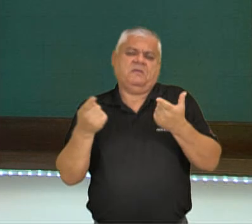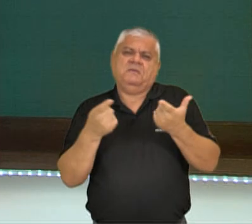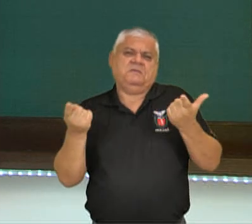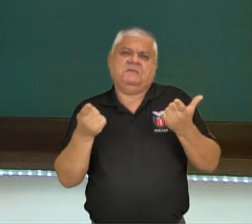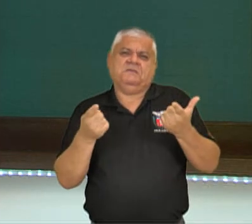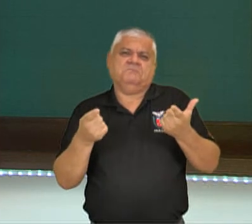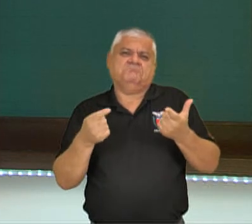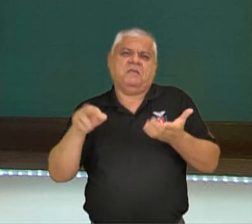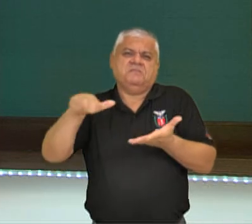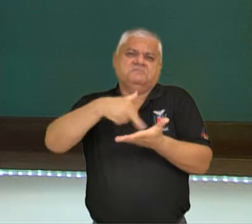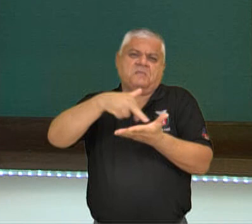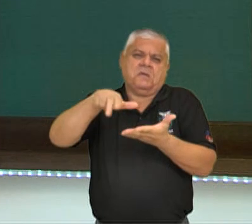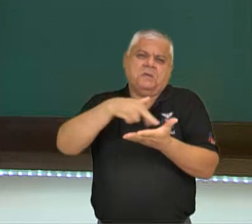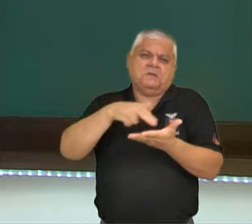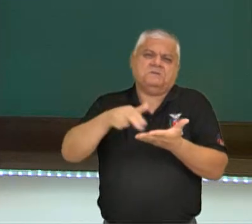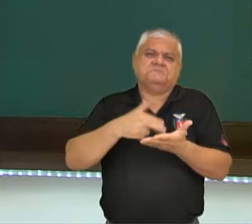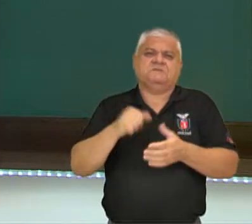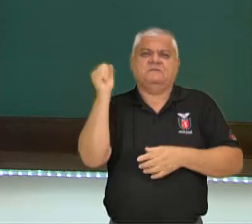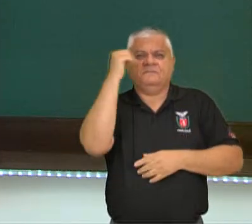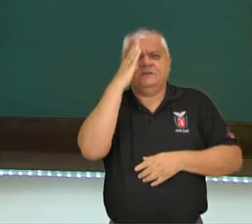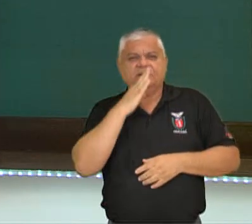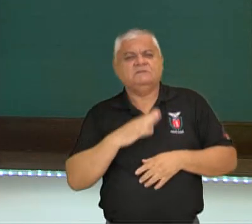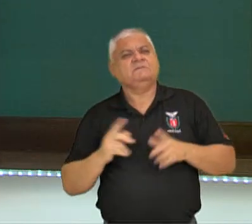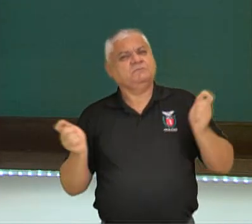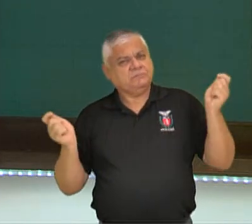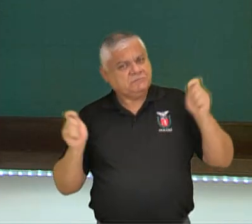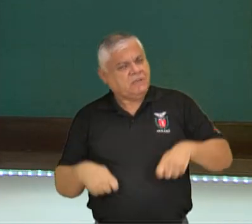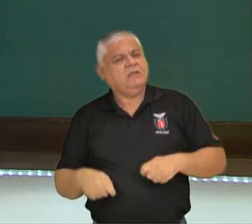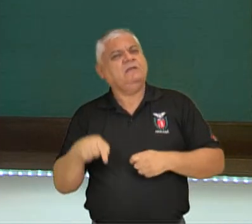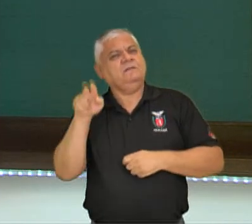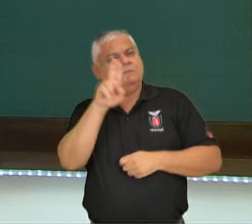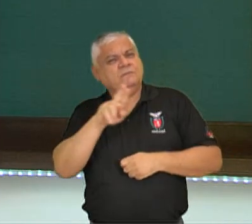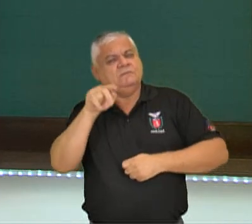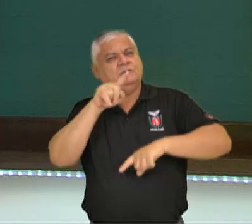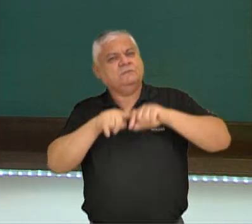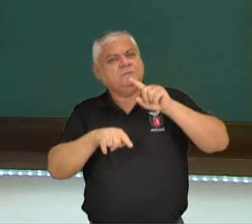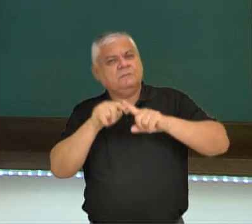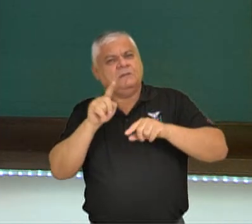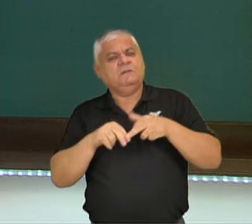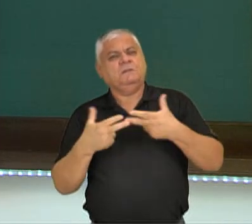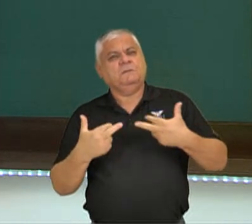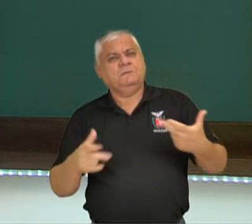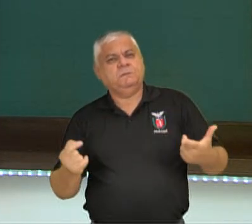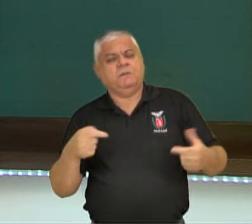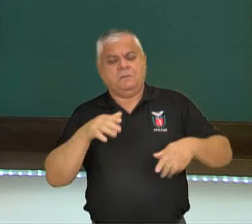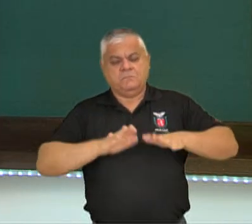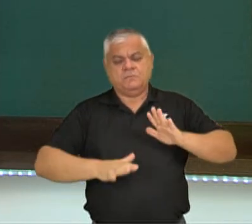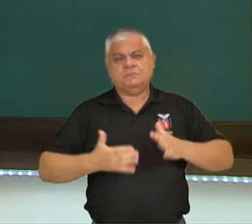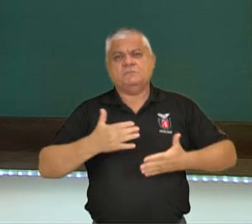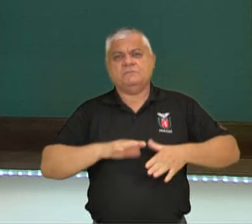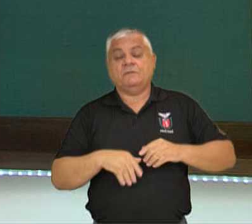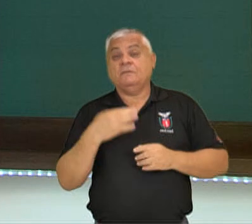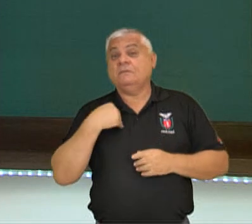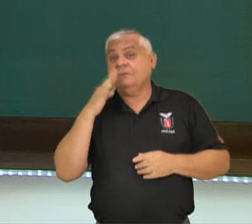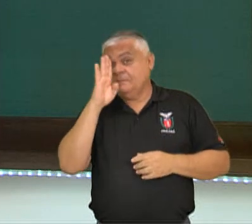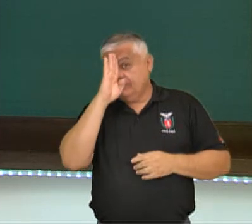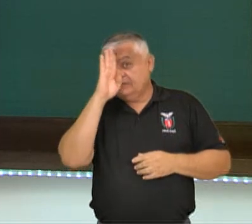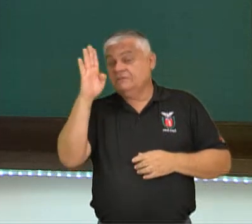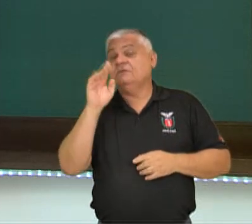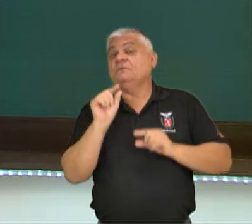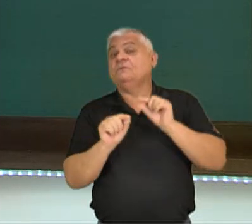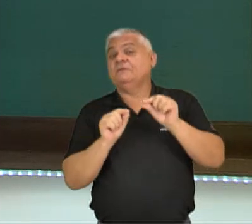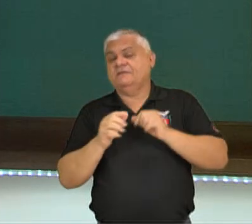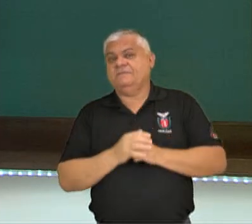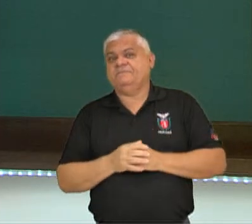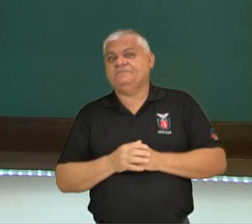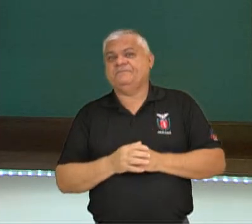é muito usado como um instrumento brasileiro de percussão, tá? Principalmente